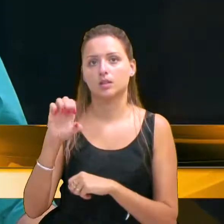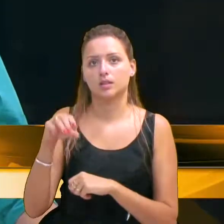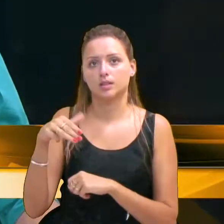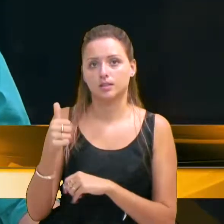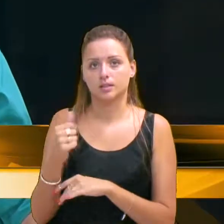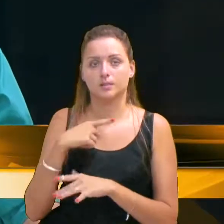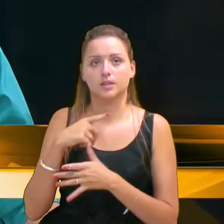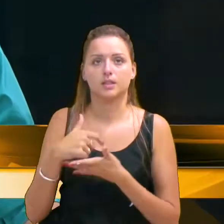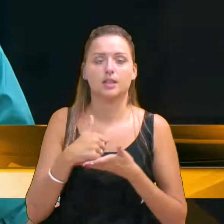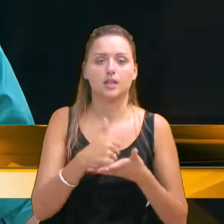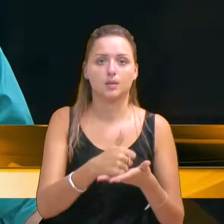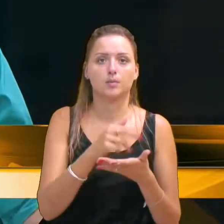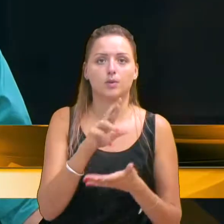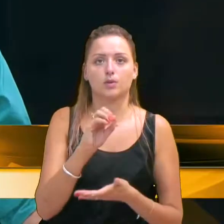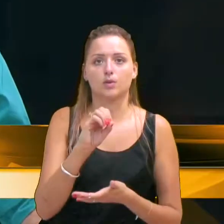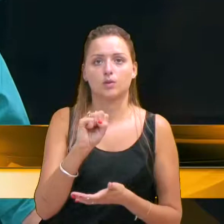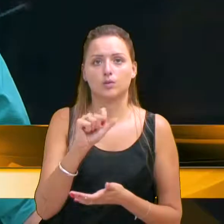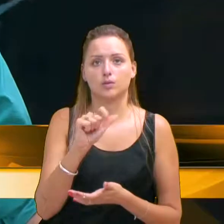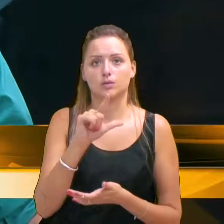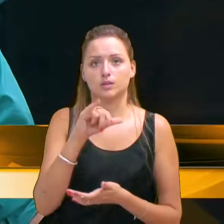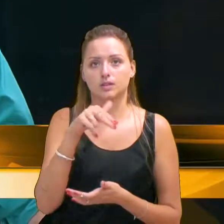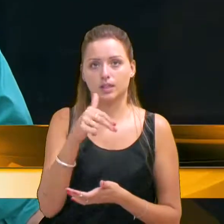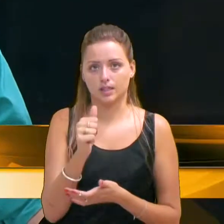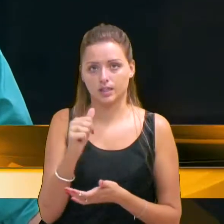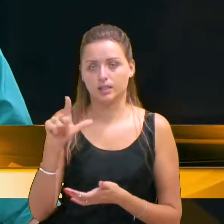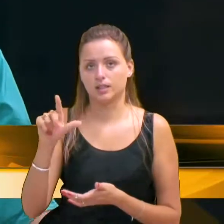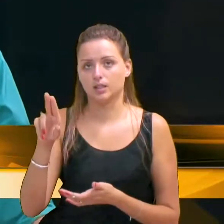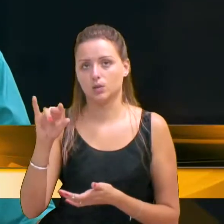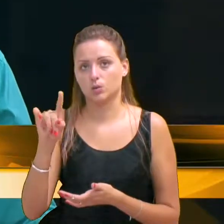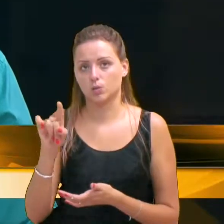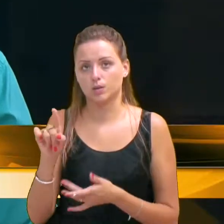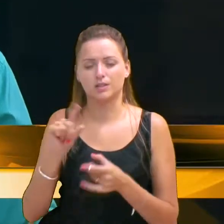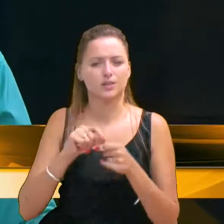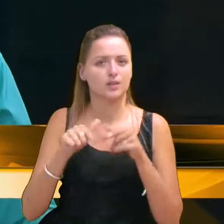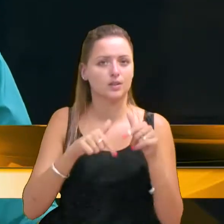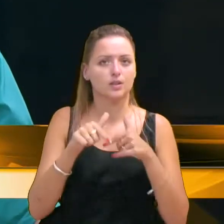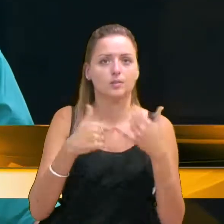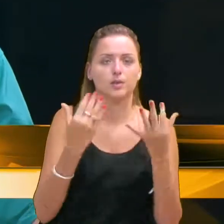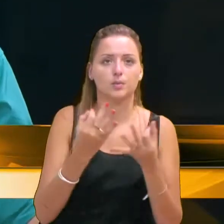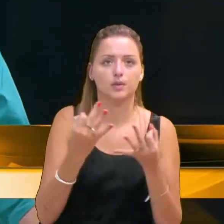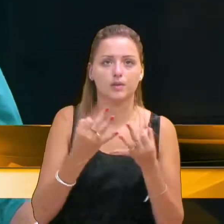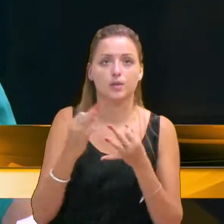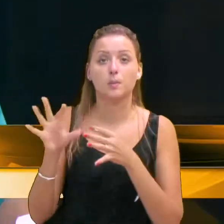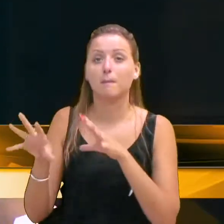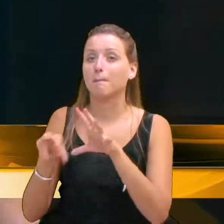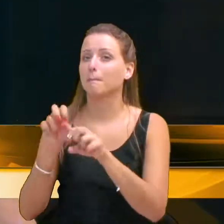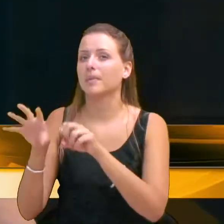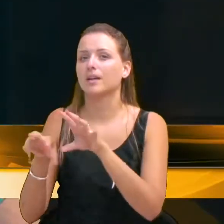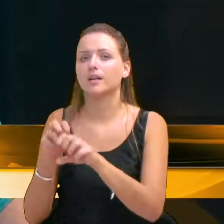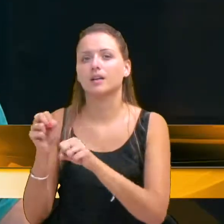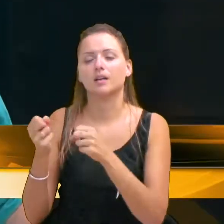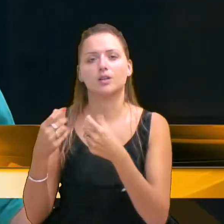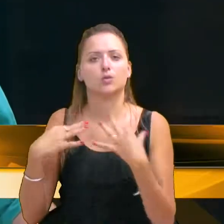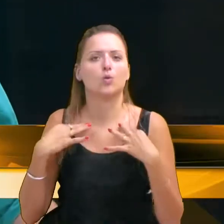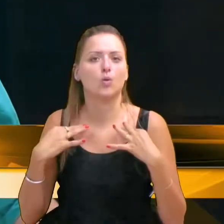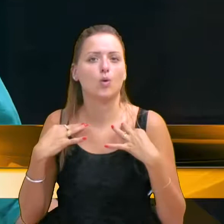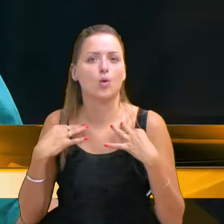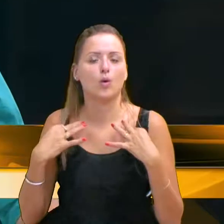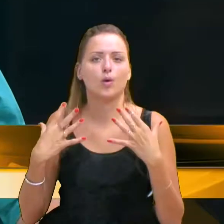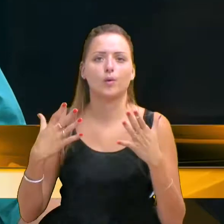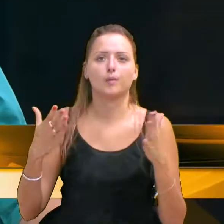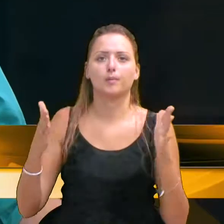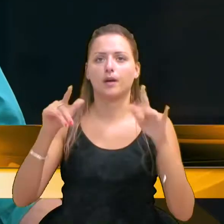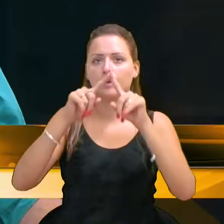a companhia da Rose Lima e do seu Luiz Hertal, que faz um trabalho maravilhoso, arrecadando roupas,